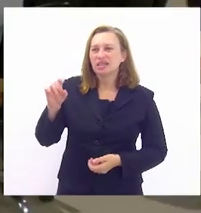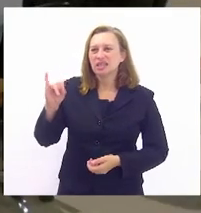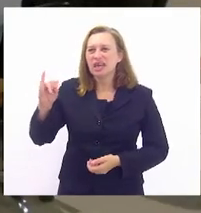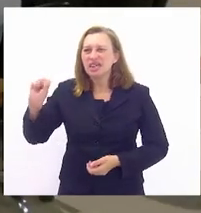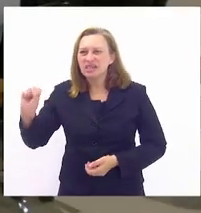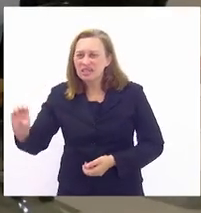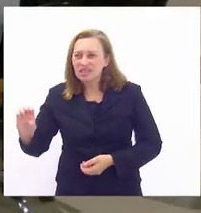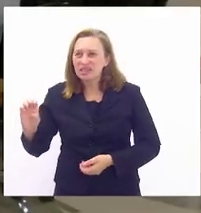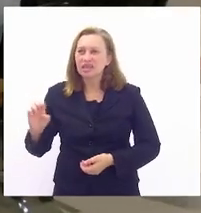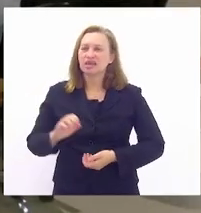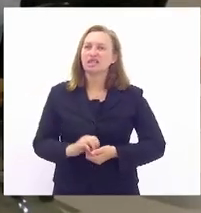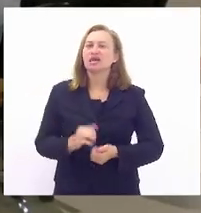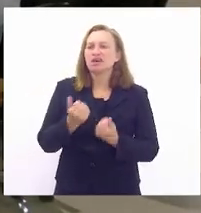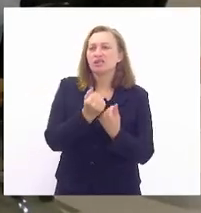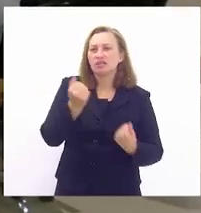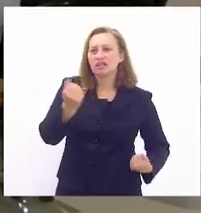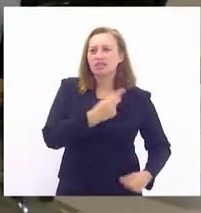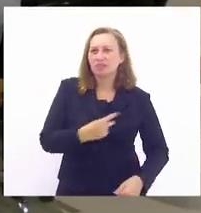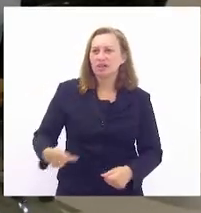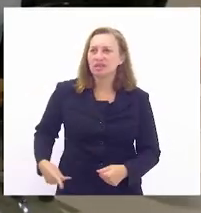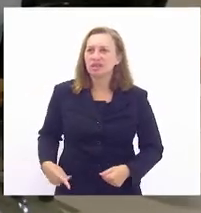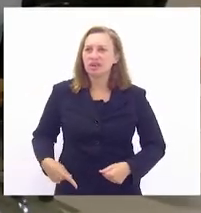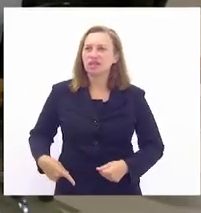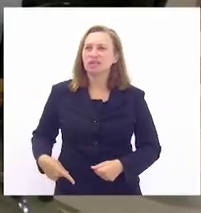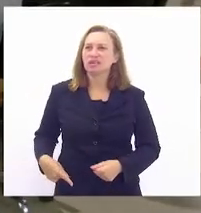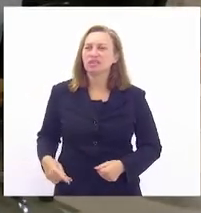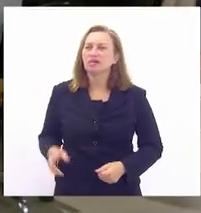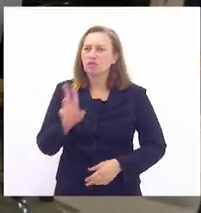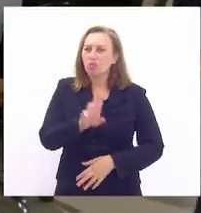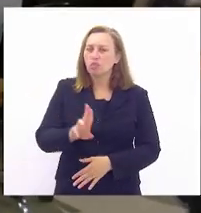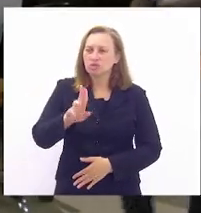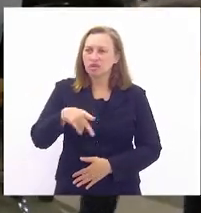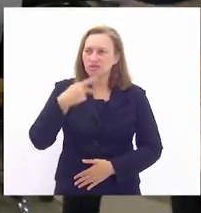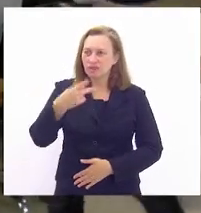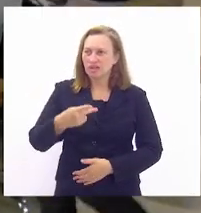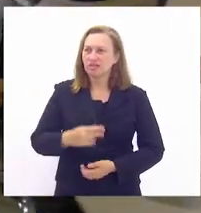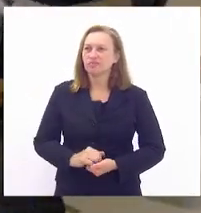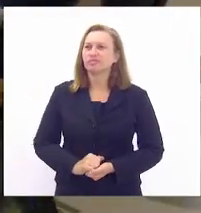Delfino, vice-presidente, para poder fazer uso da palavra.